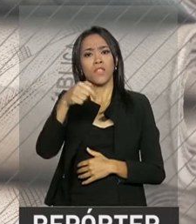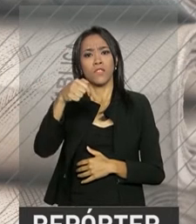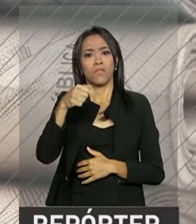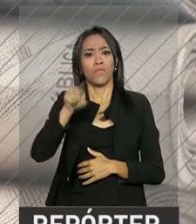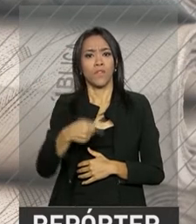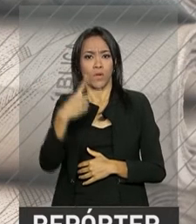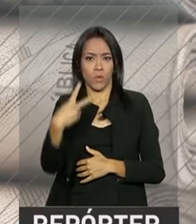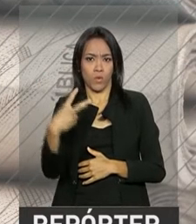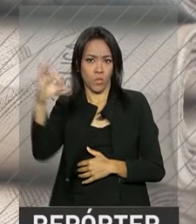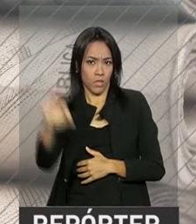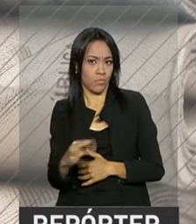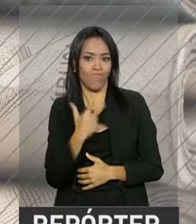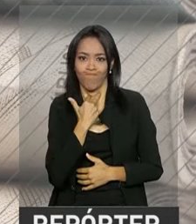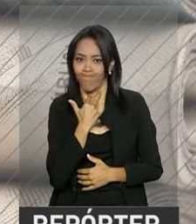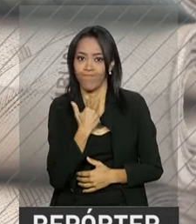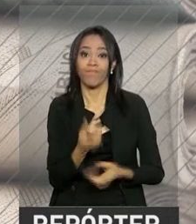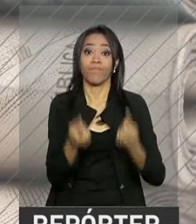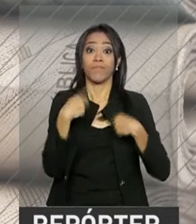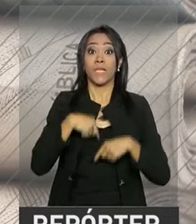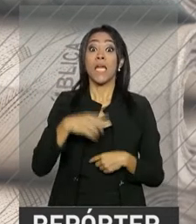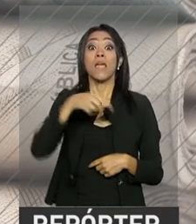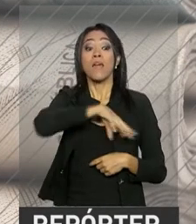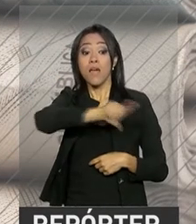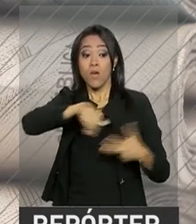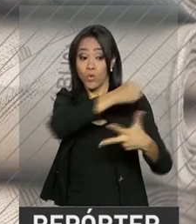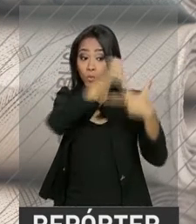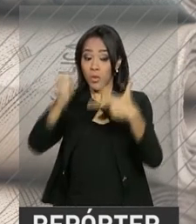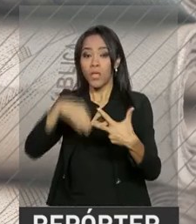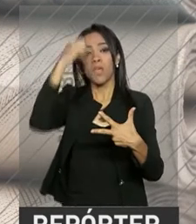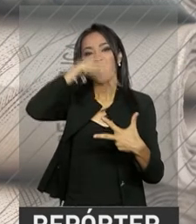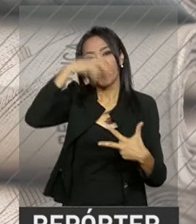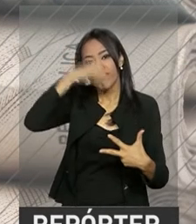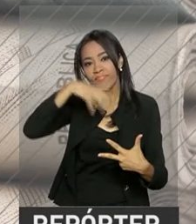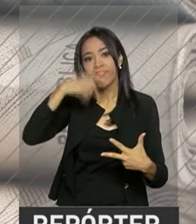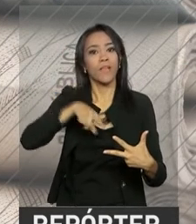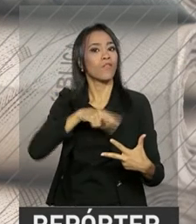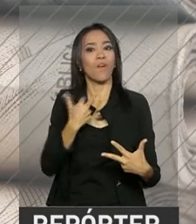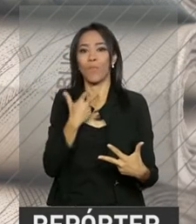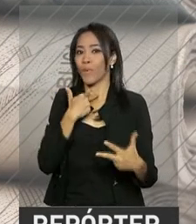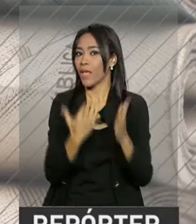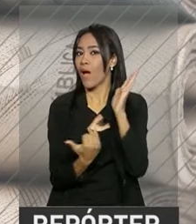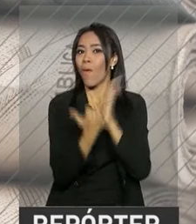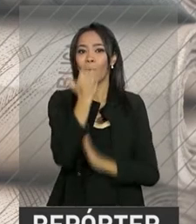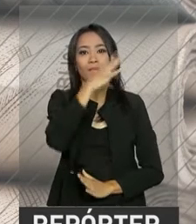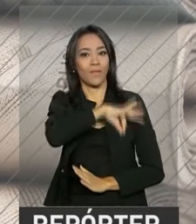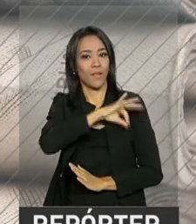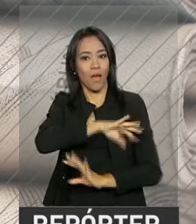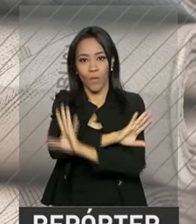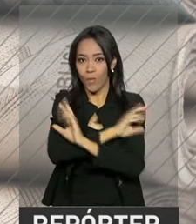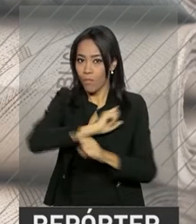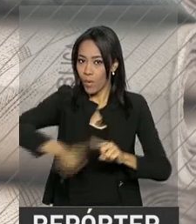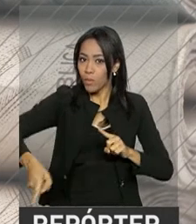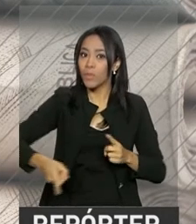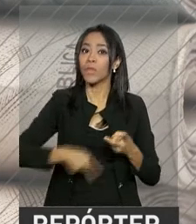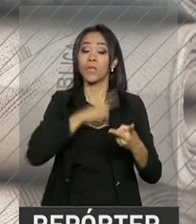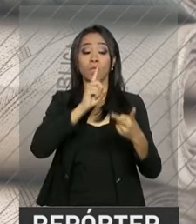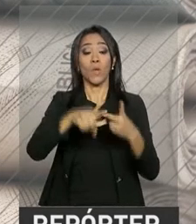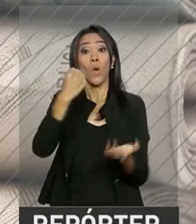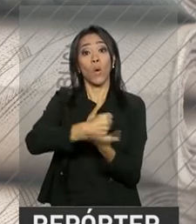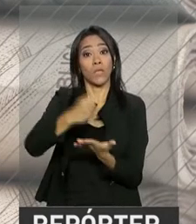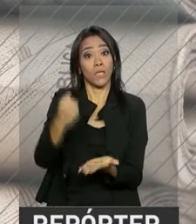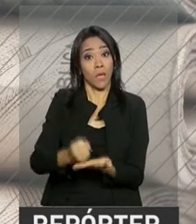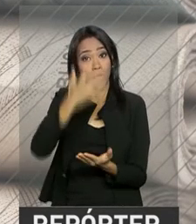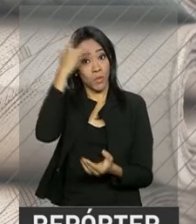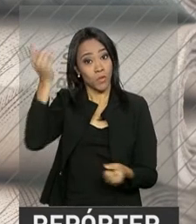7,2%. O órgão que desrespeitar o teto não vai poder, no ano seguinte, dar aumento de salários, contratar pessoas ou